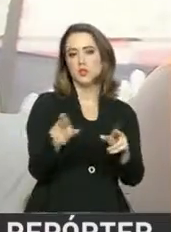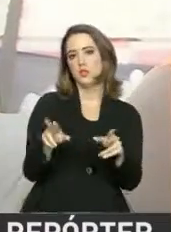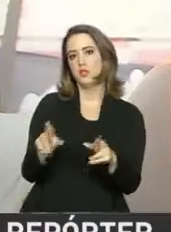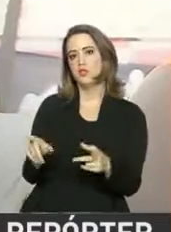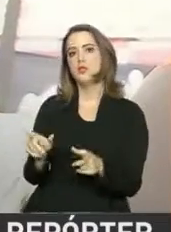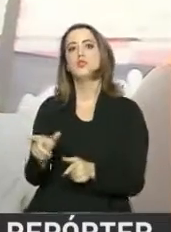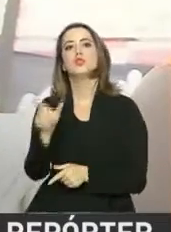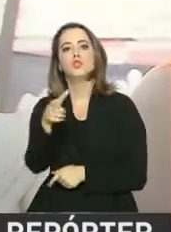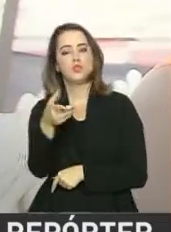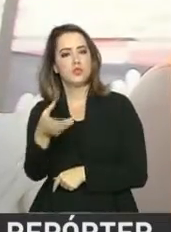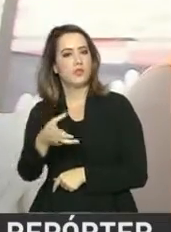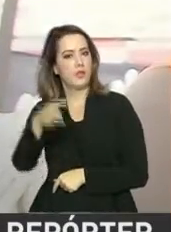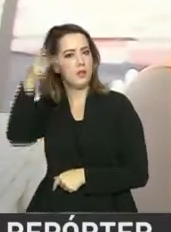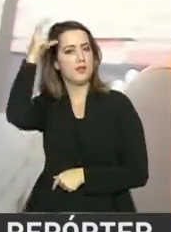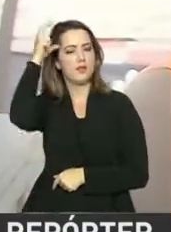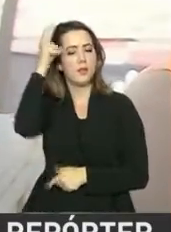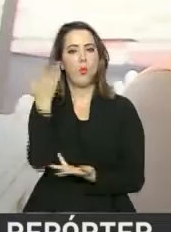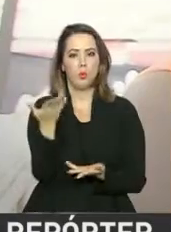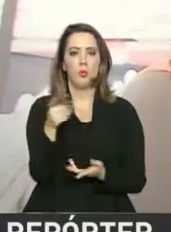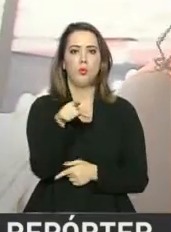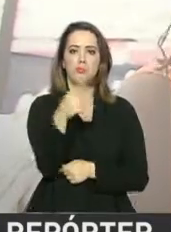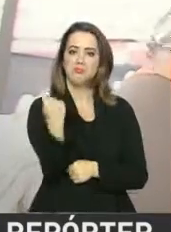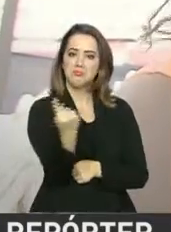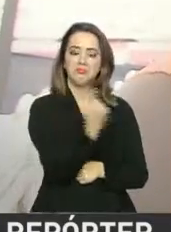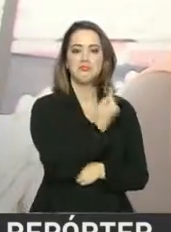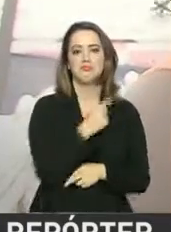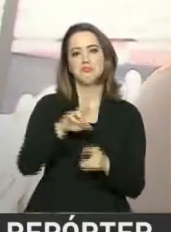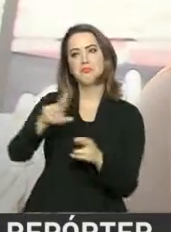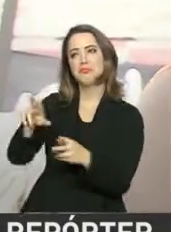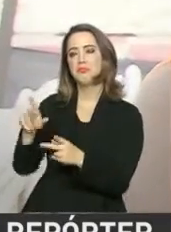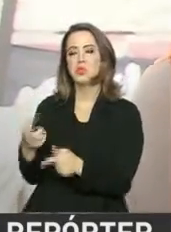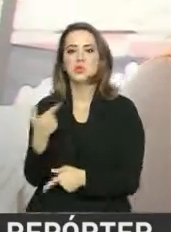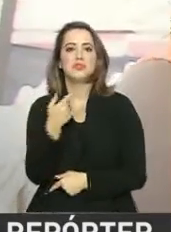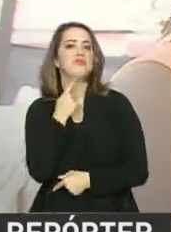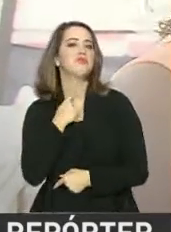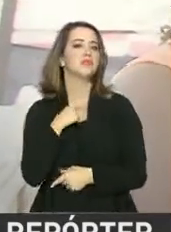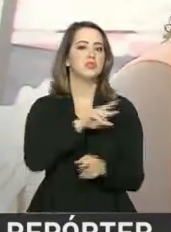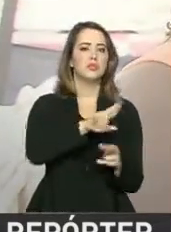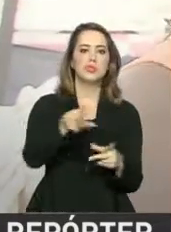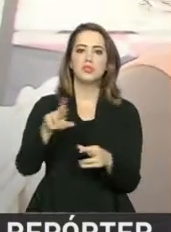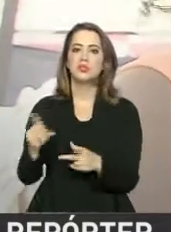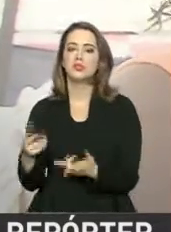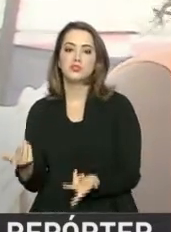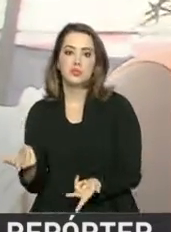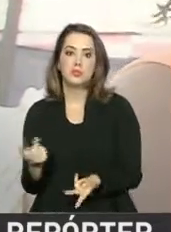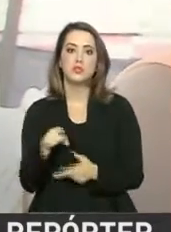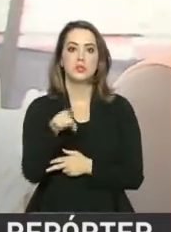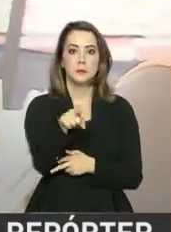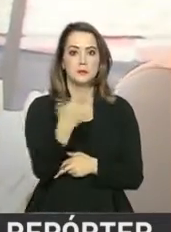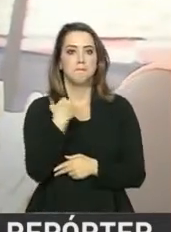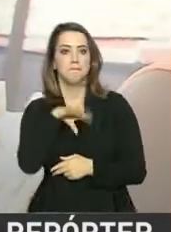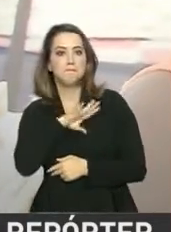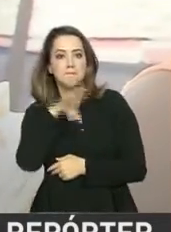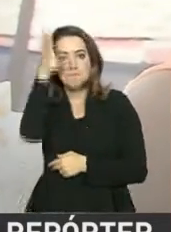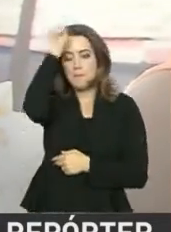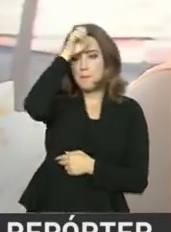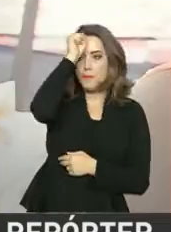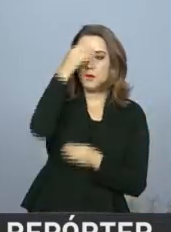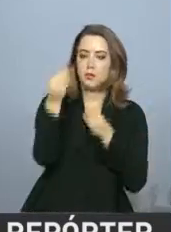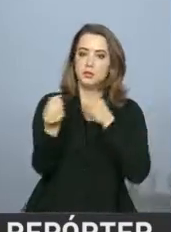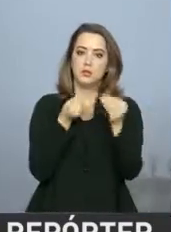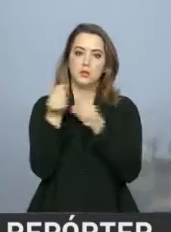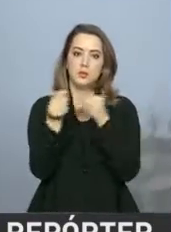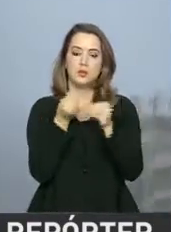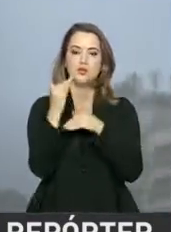com o público é uma coisa muito complicada. Cada um tem uma personalidade, uma vontade, caráter diferente. E a gente aprende cada vez